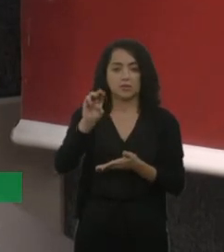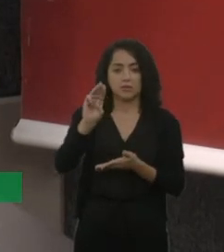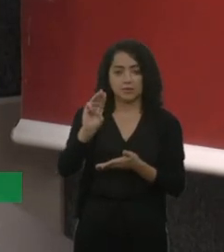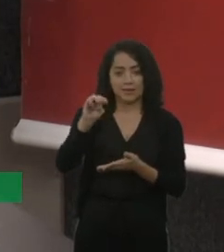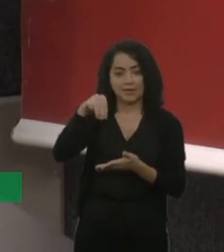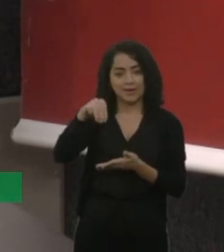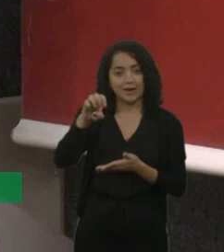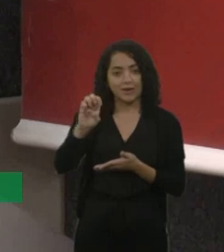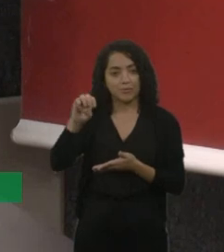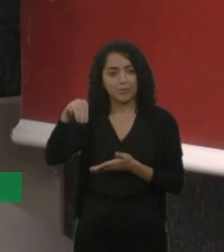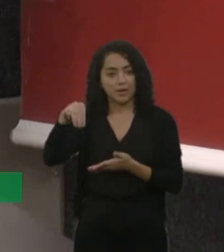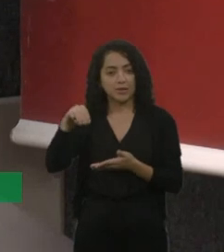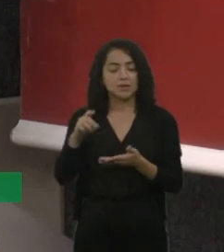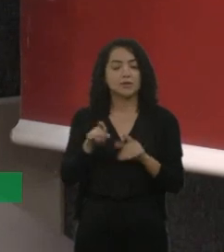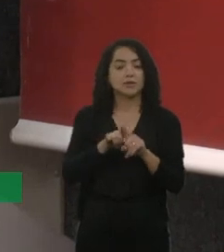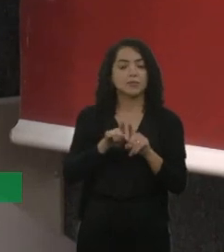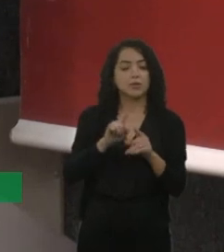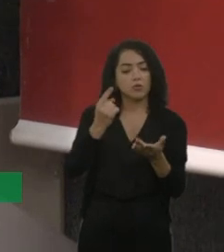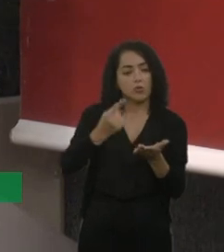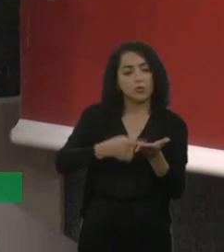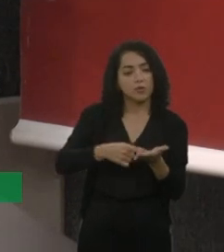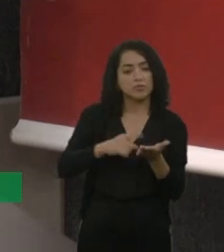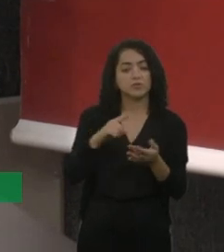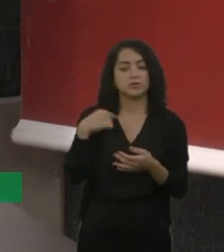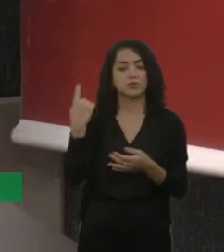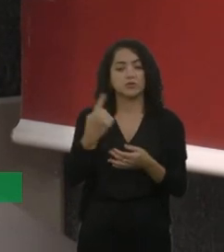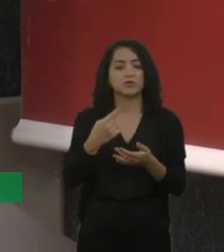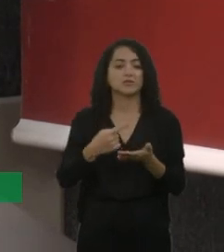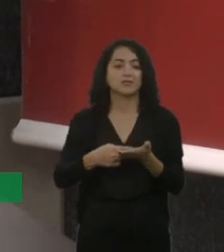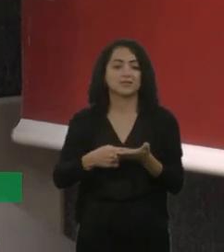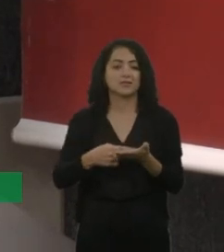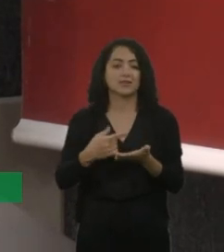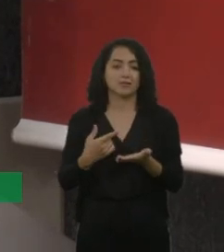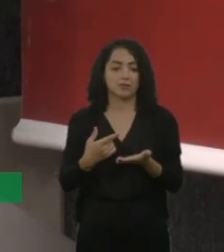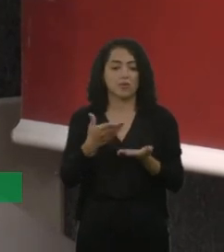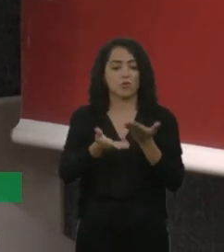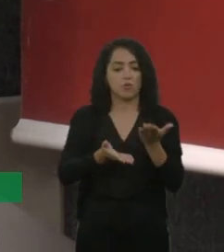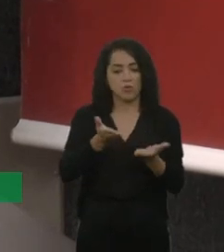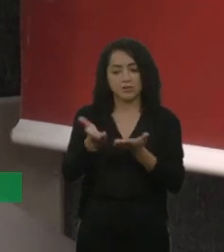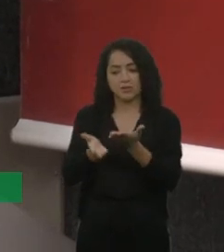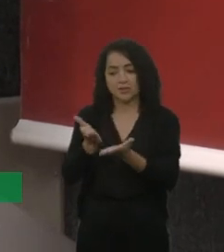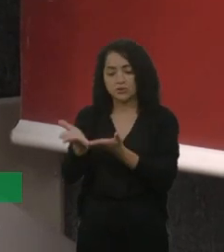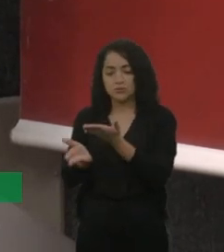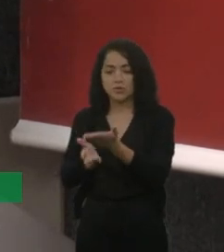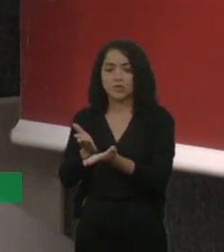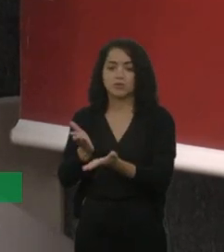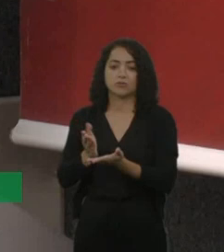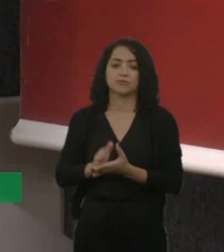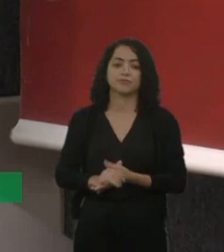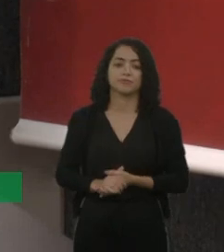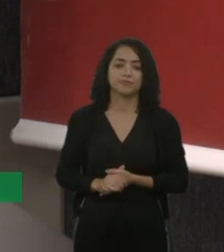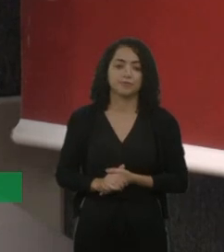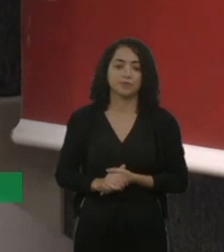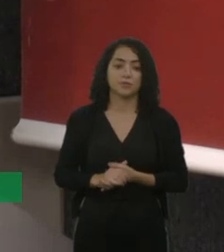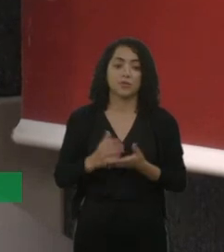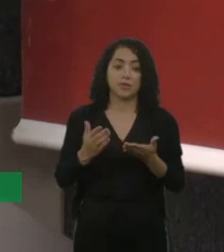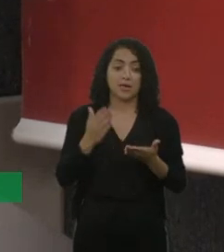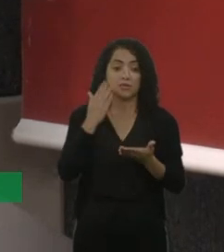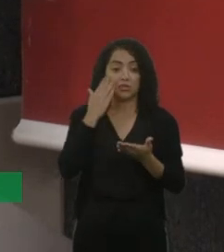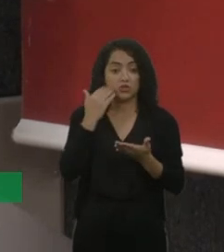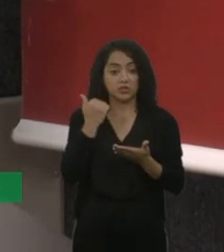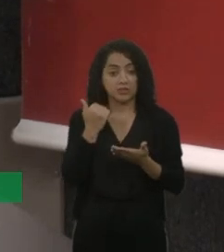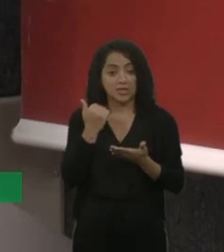compromisso que a gente tem, que nós temos com o atendimento destes pacientes. Sabemos que, apesar